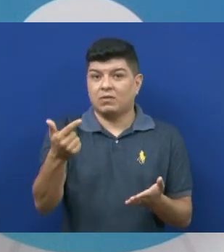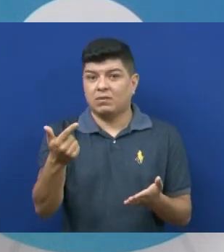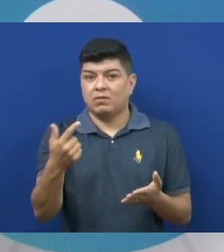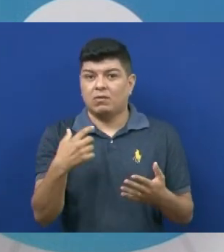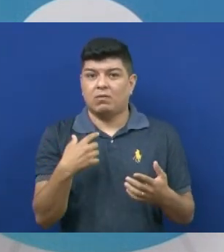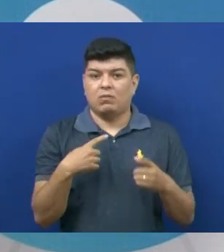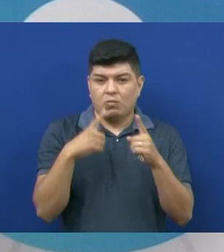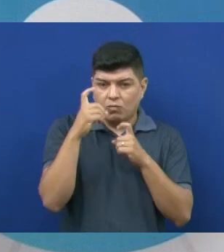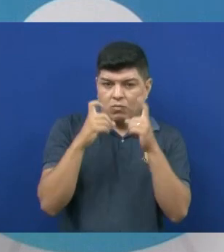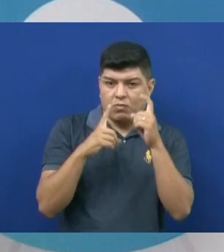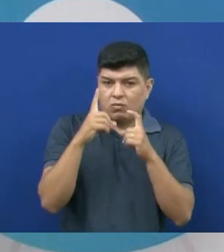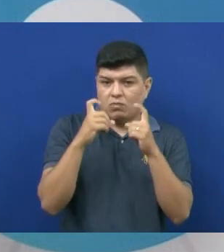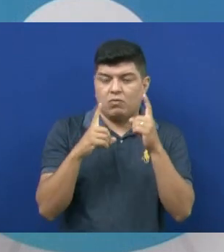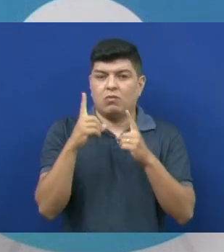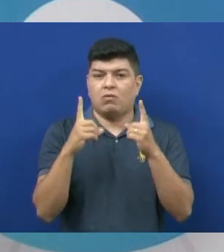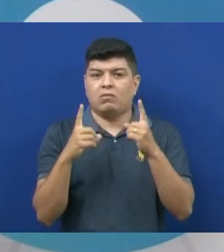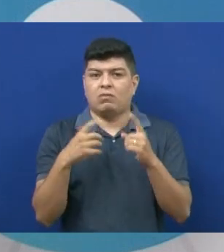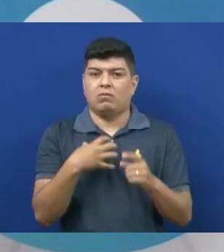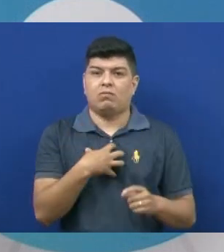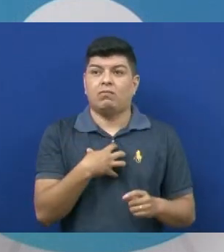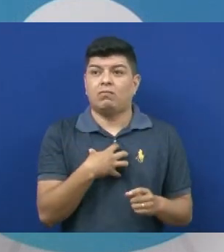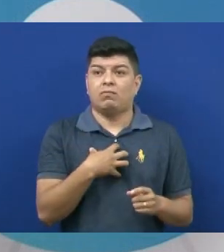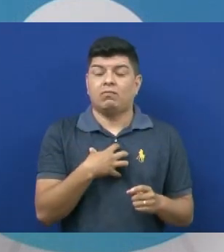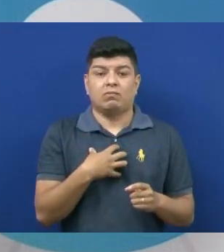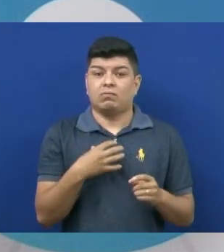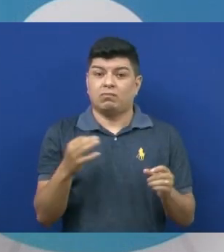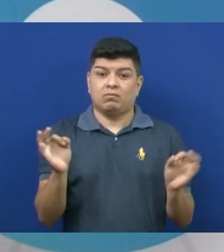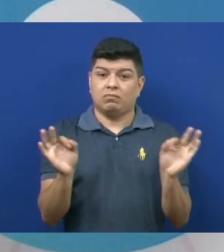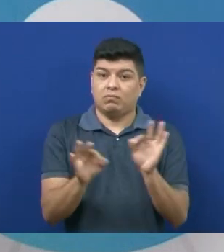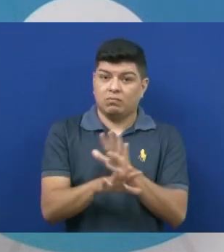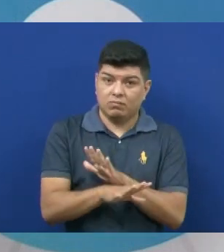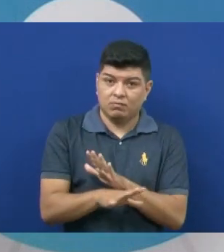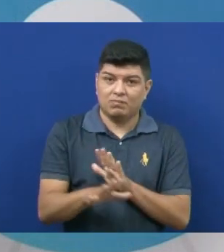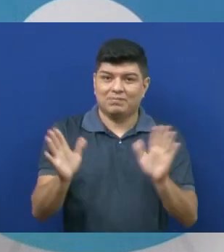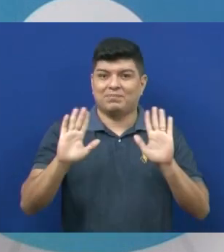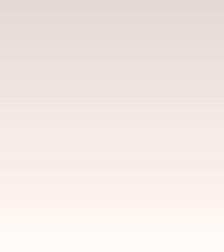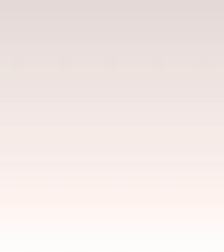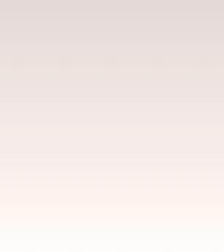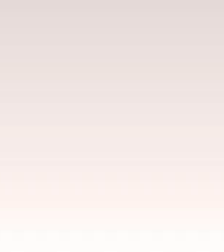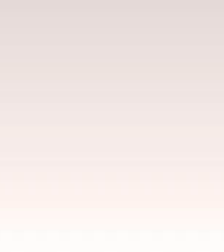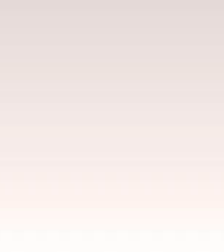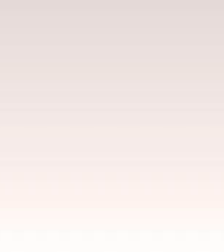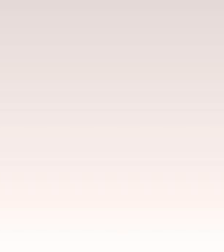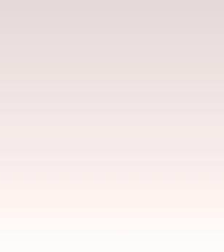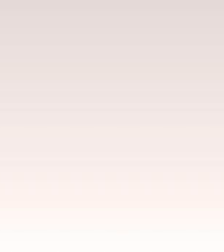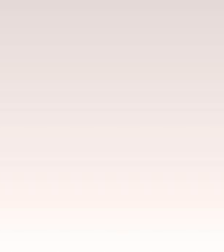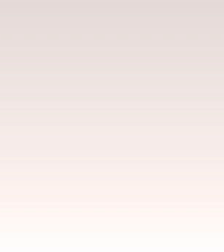como gestos ou expressões faciais. Por hoje é só, obrigada pela atenção e até a próxima.